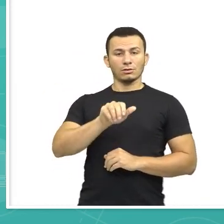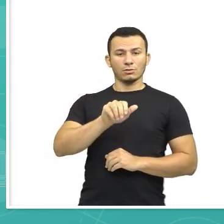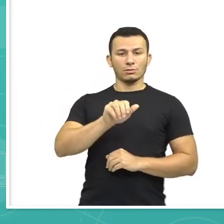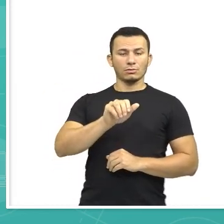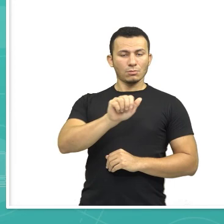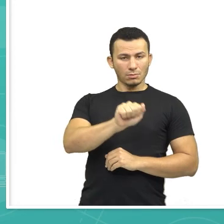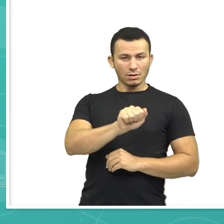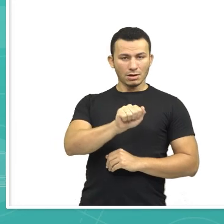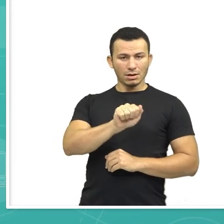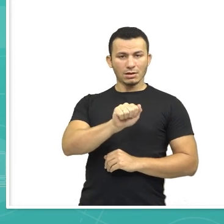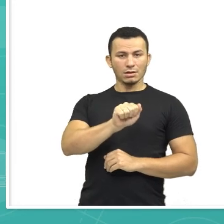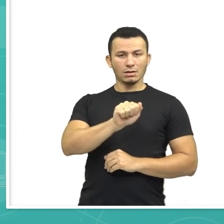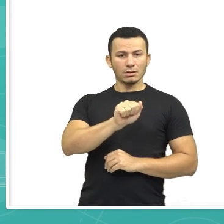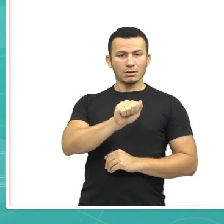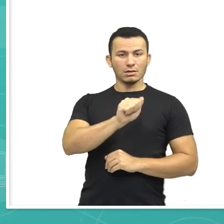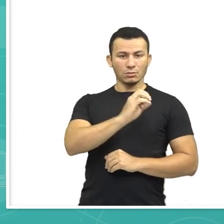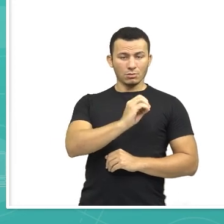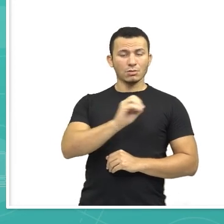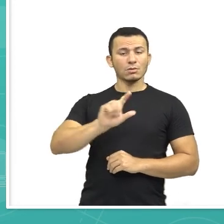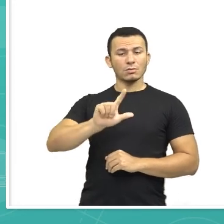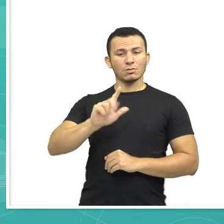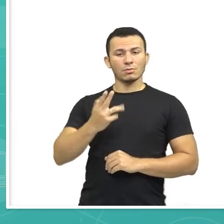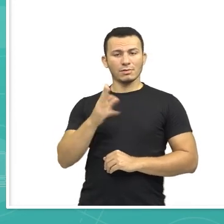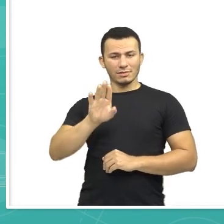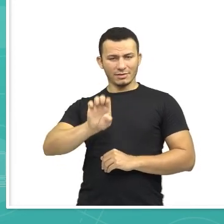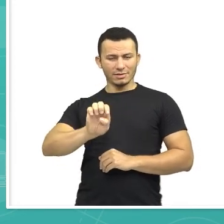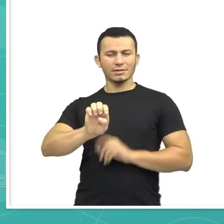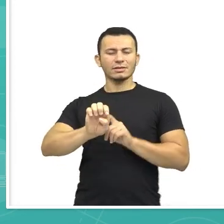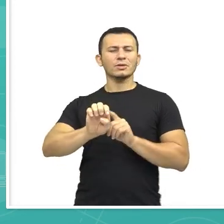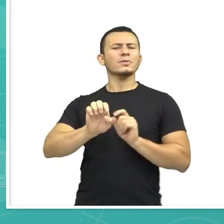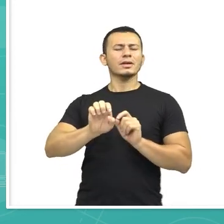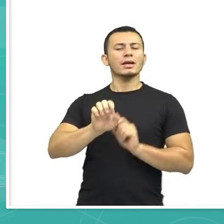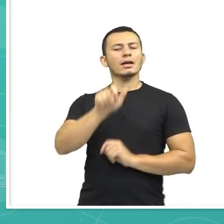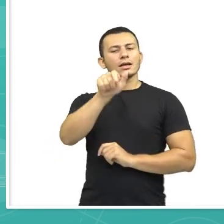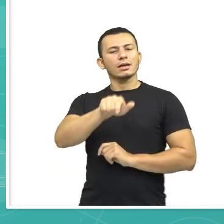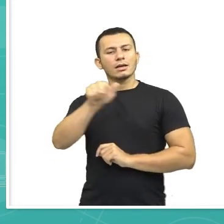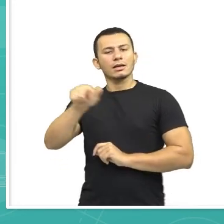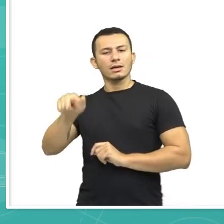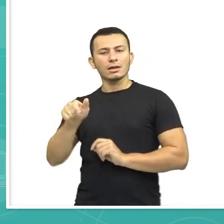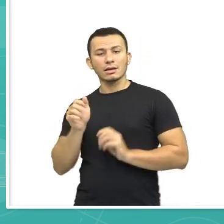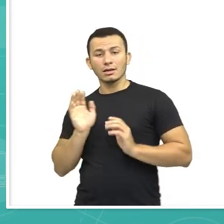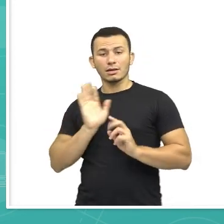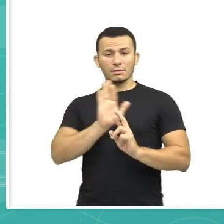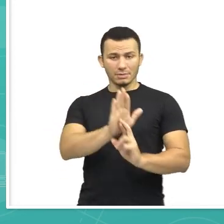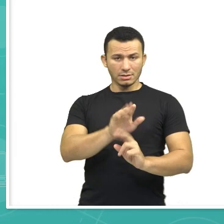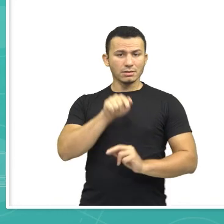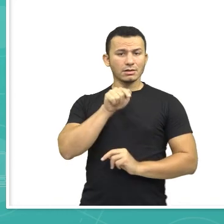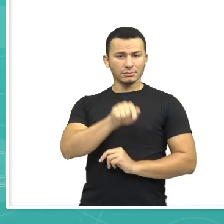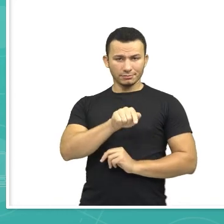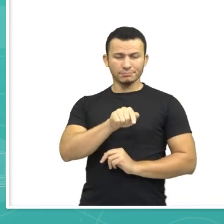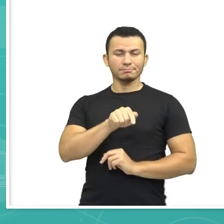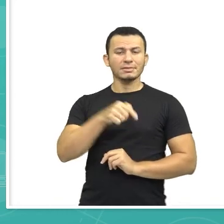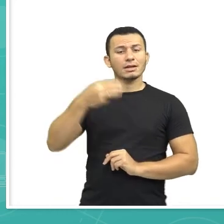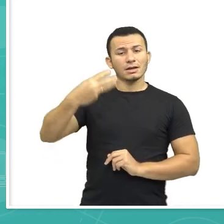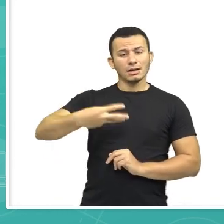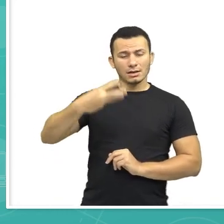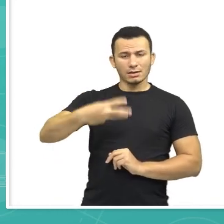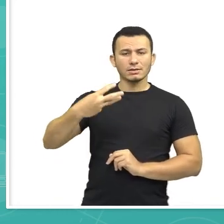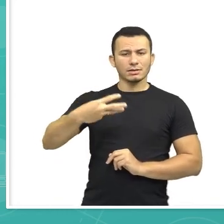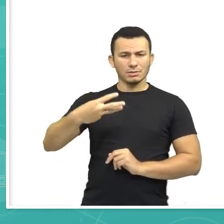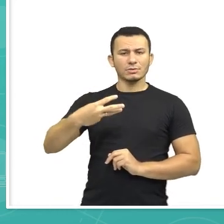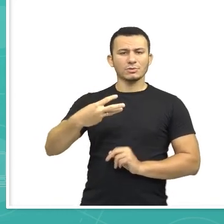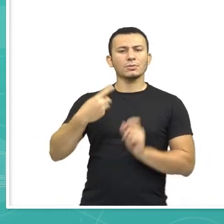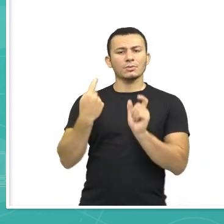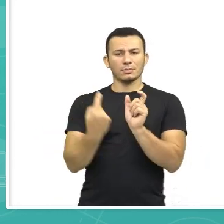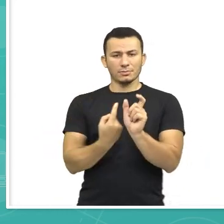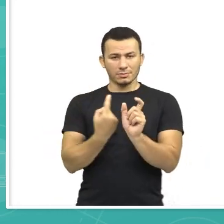lhe, que são pessoas, eles pertencem ali à terceira pessoa do singular.